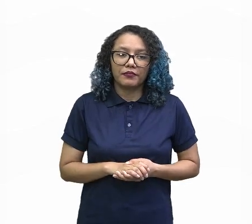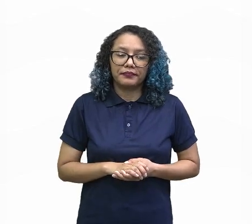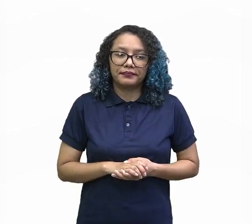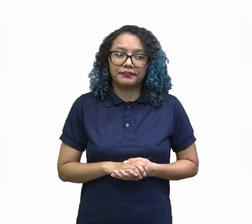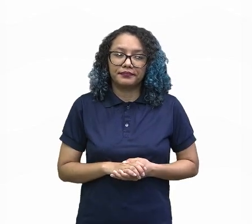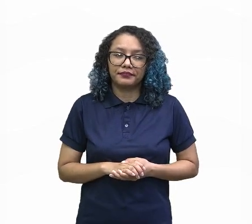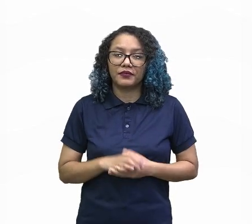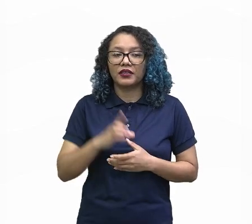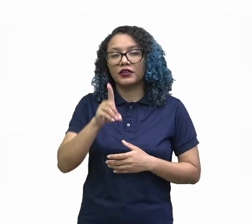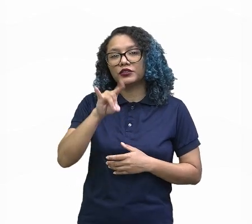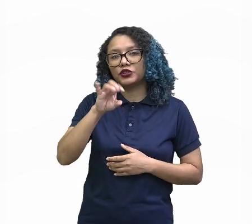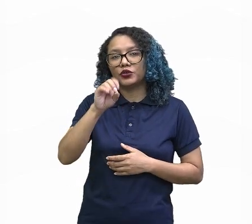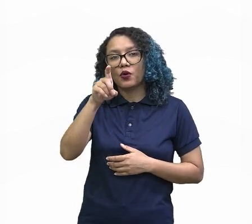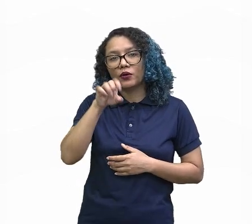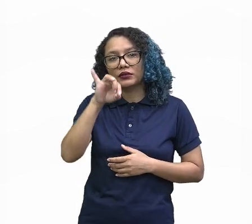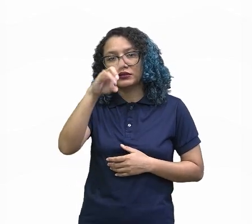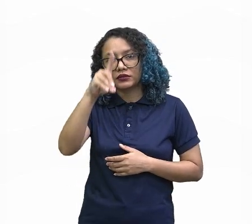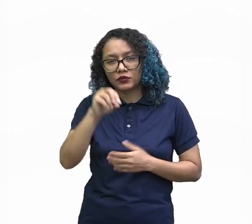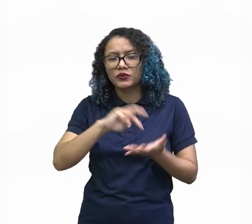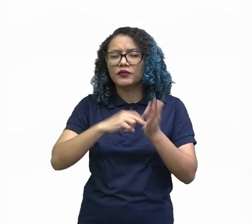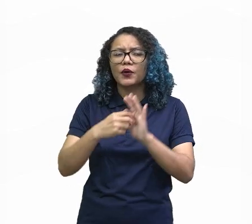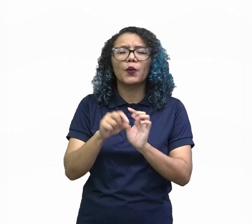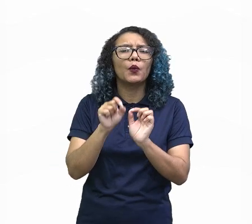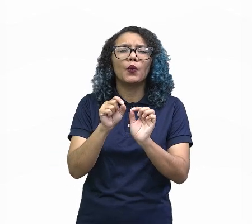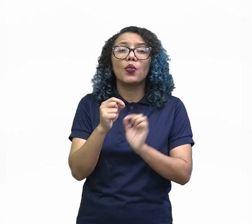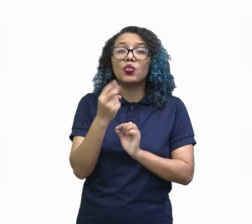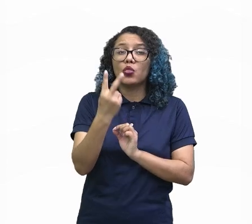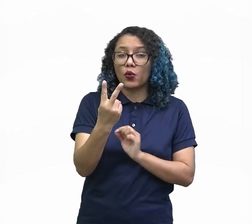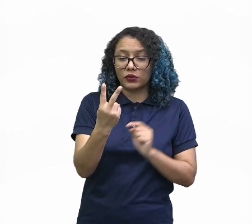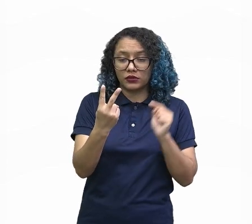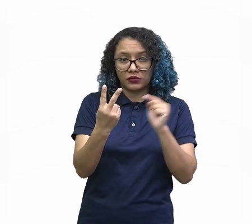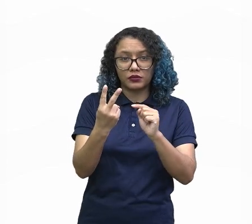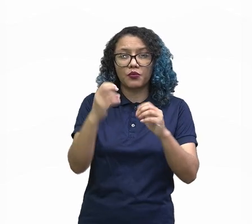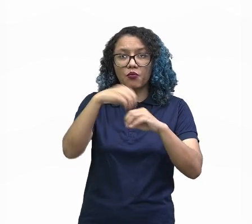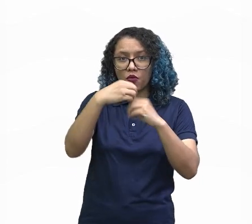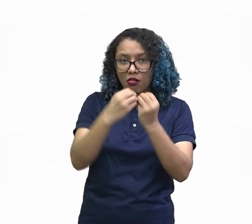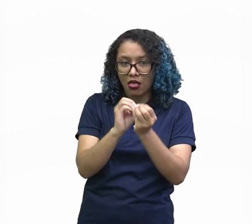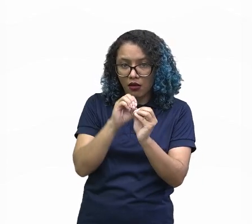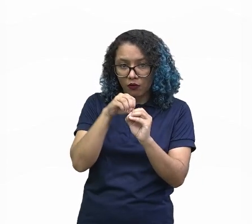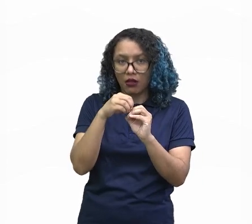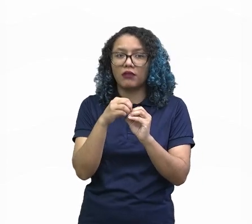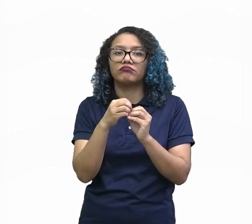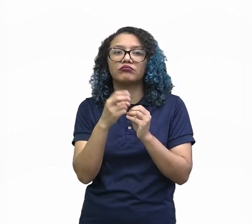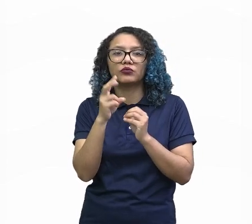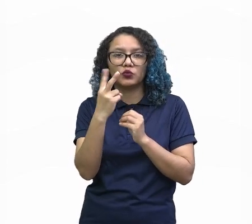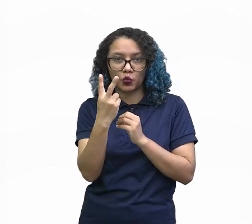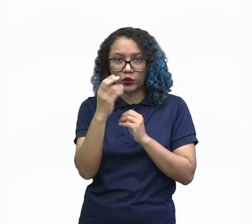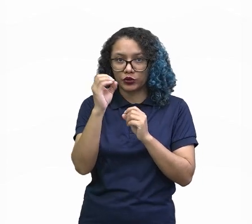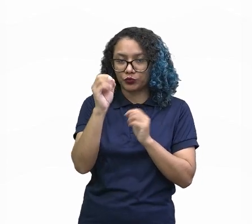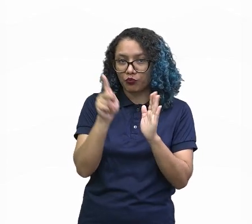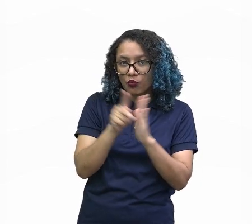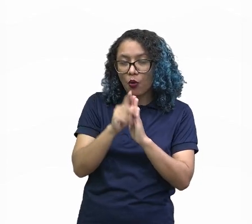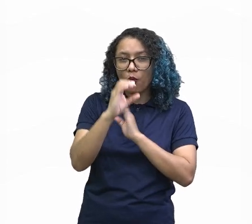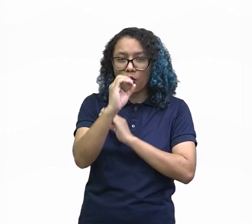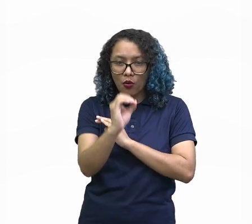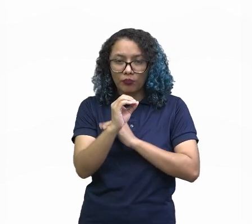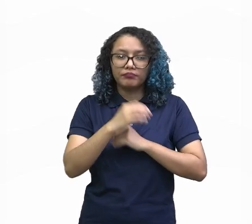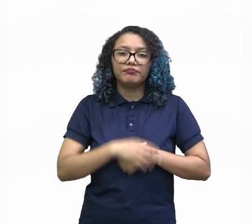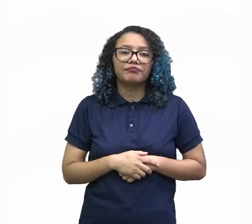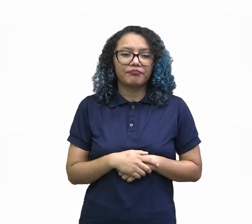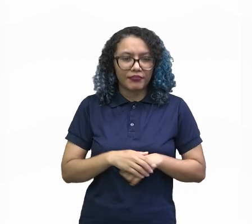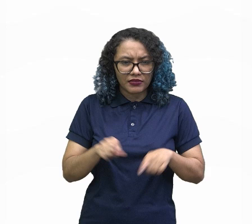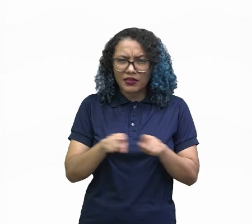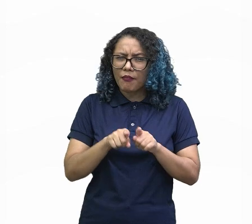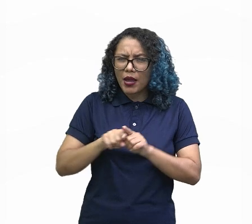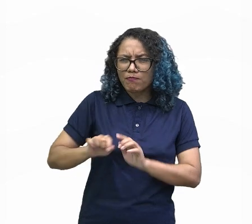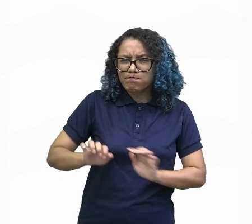né, quer dizer dois, então como a gente está observando ali, são duas moléculas, né? Ele é emitido em grandes quantidades